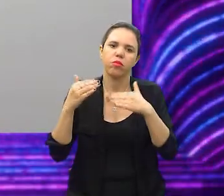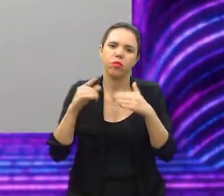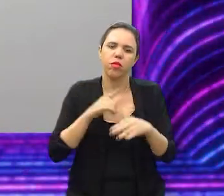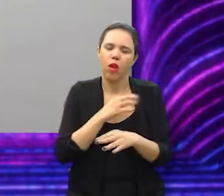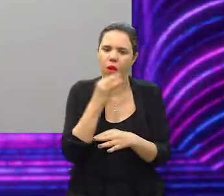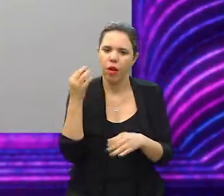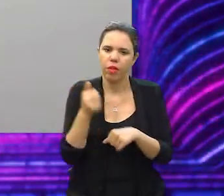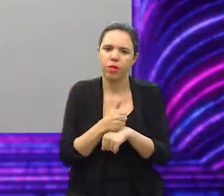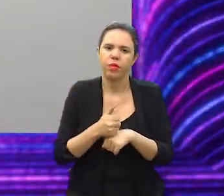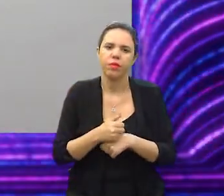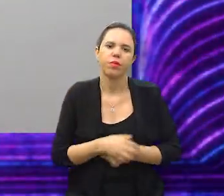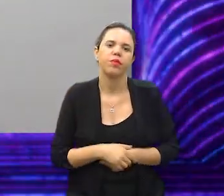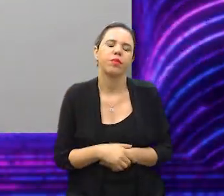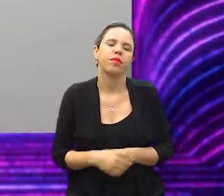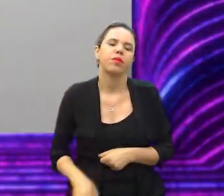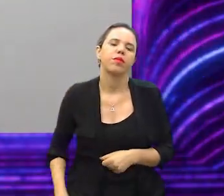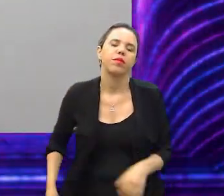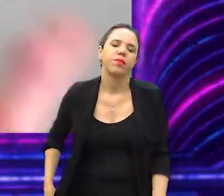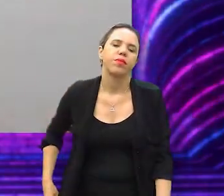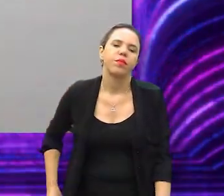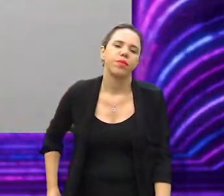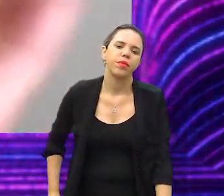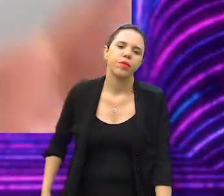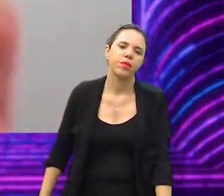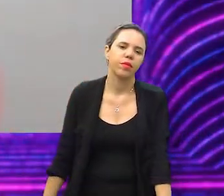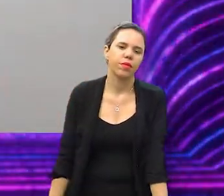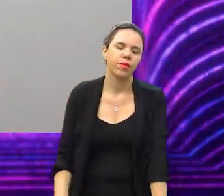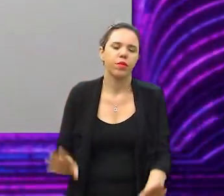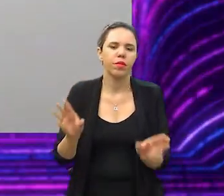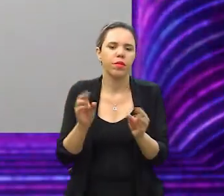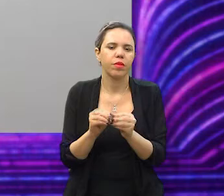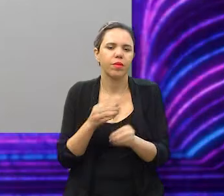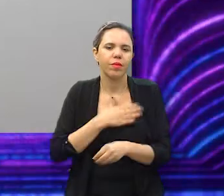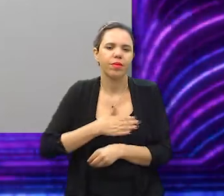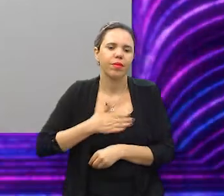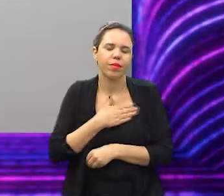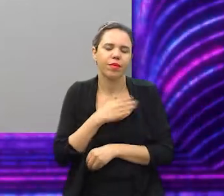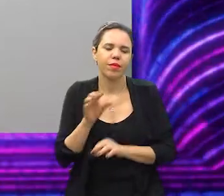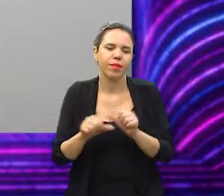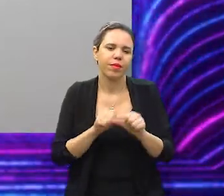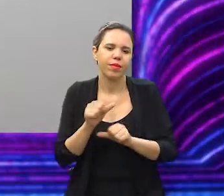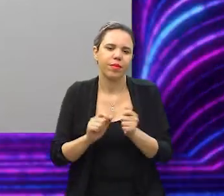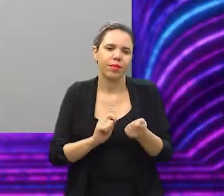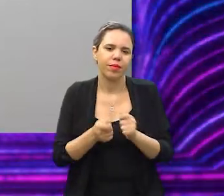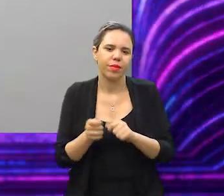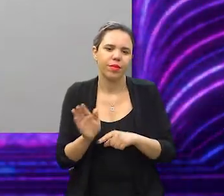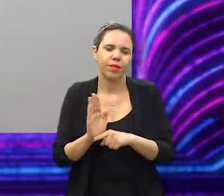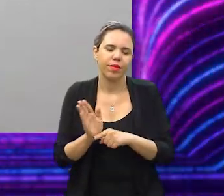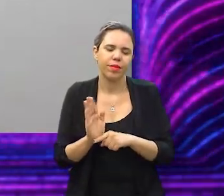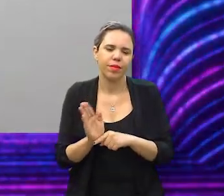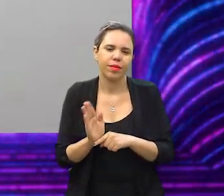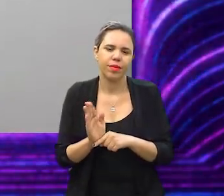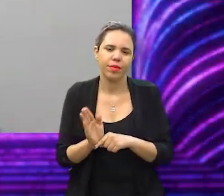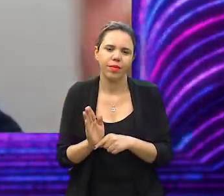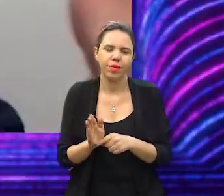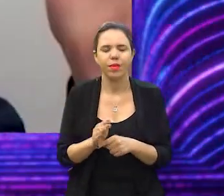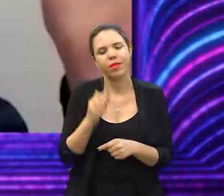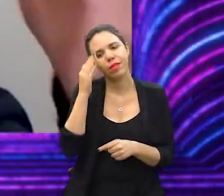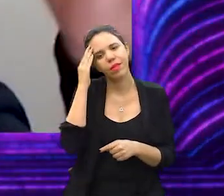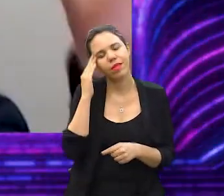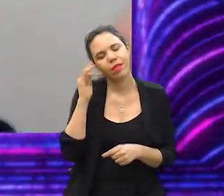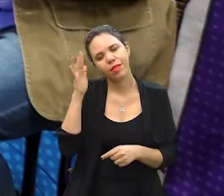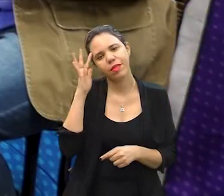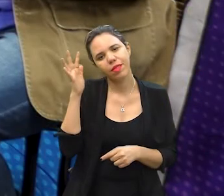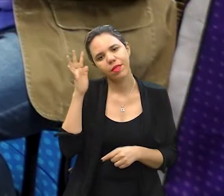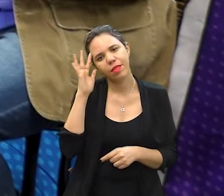ótimos profissionais. Então, assim, resumindo, eu adoraria que fosse se transformasse numa animação live action. Imagina